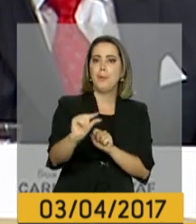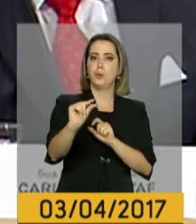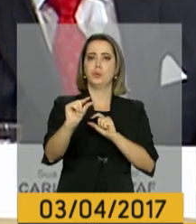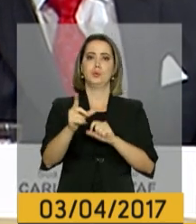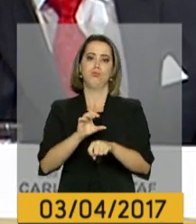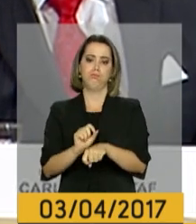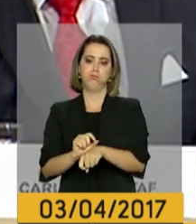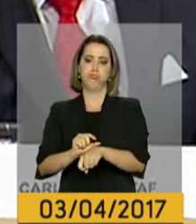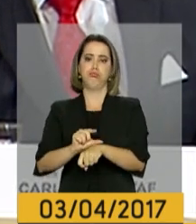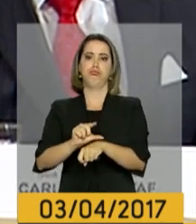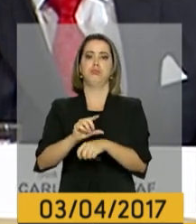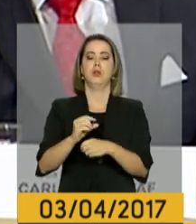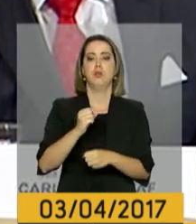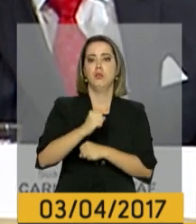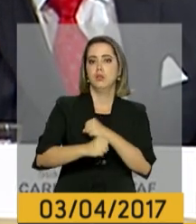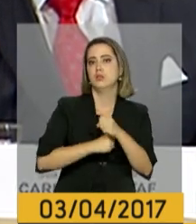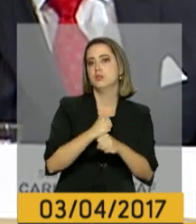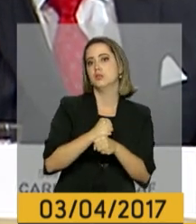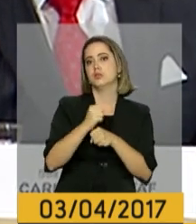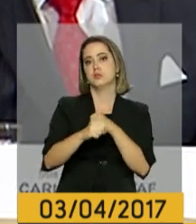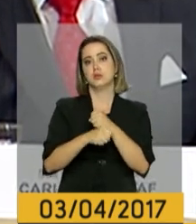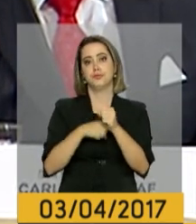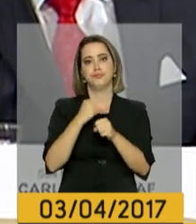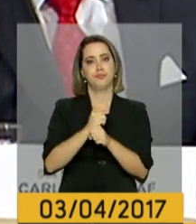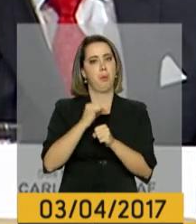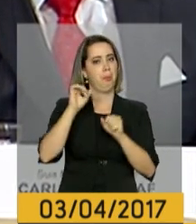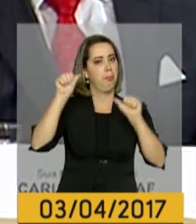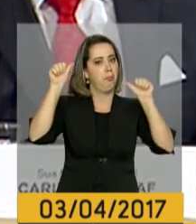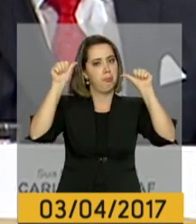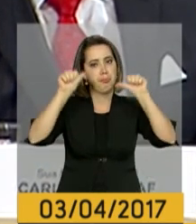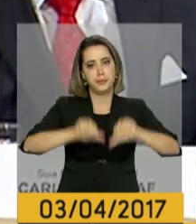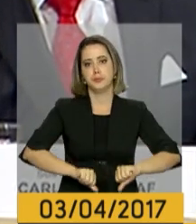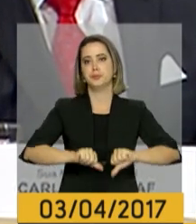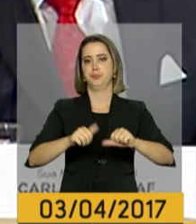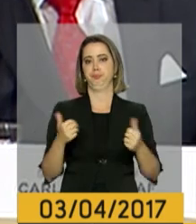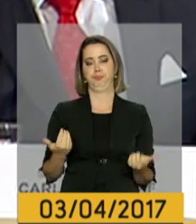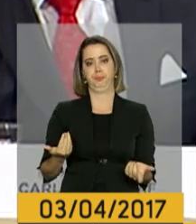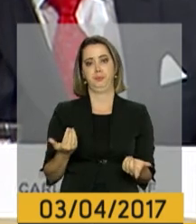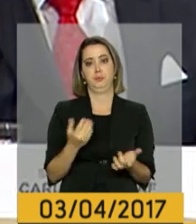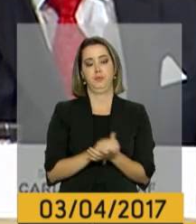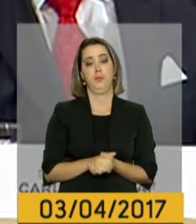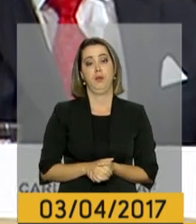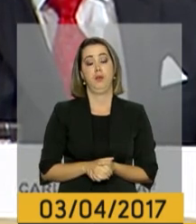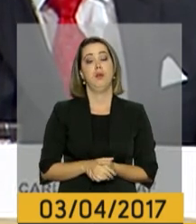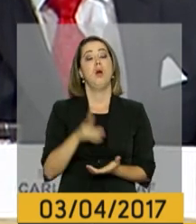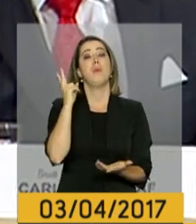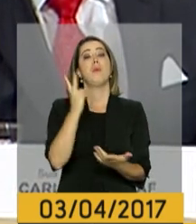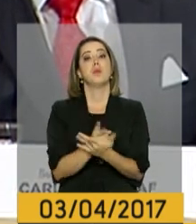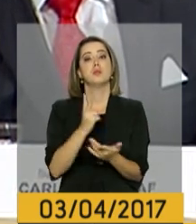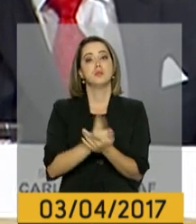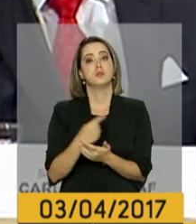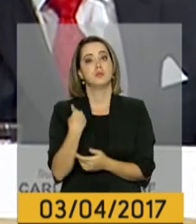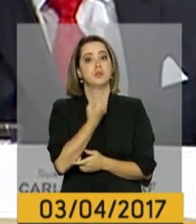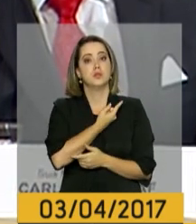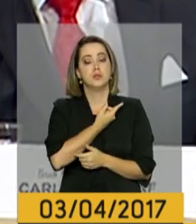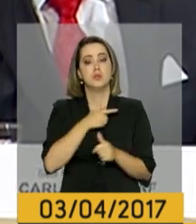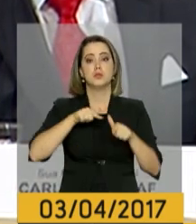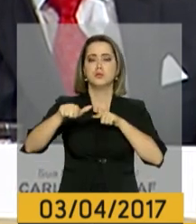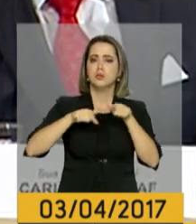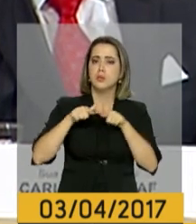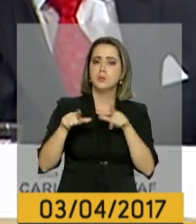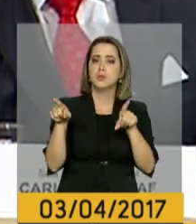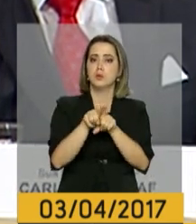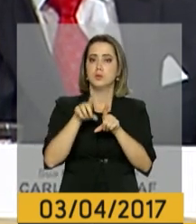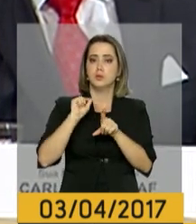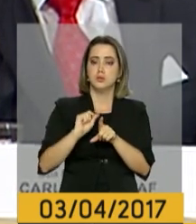anos estará, na verdade, em péssima situação. Ao mesmo tempo, estamos pondo em prática